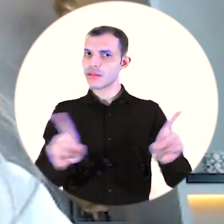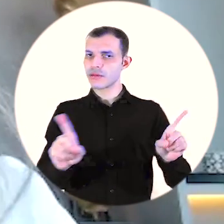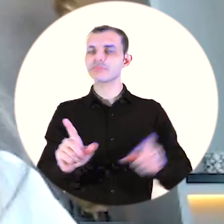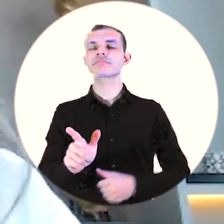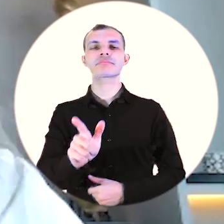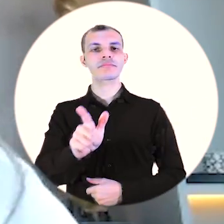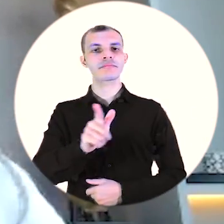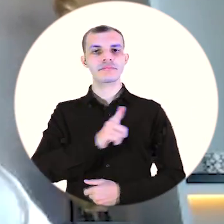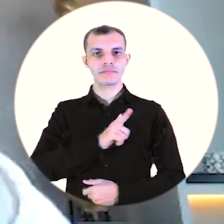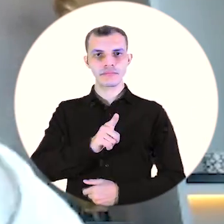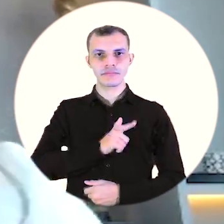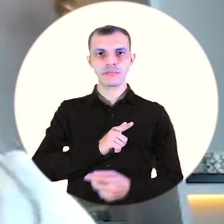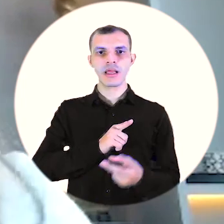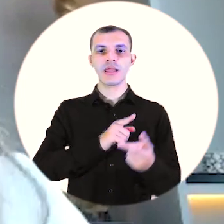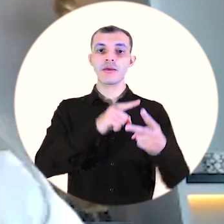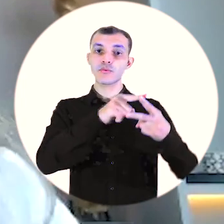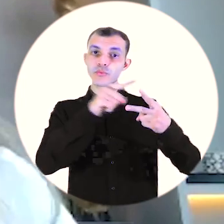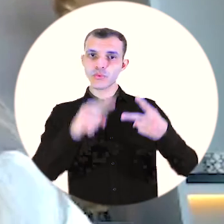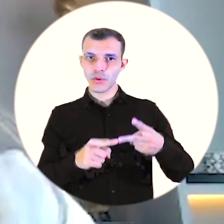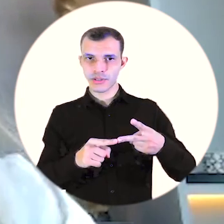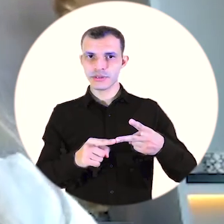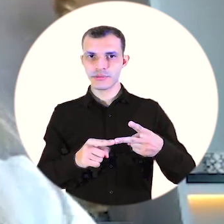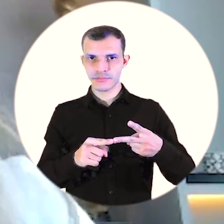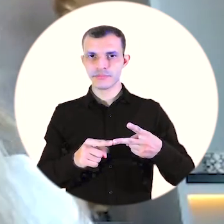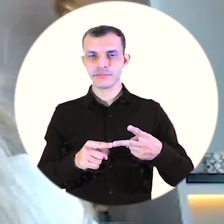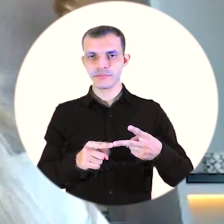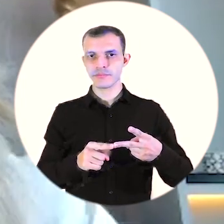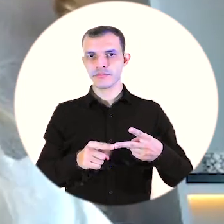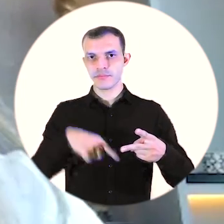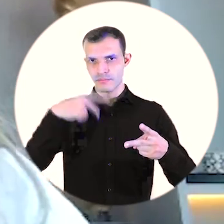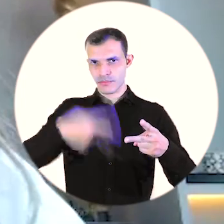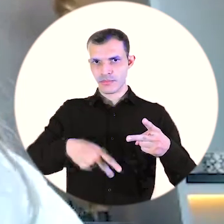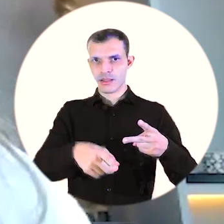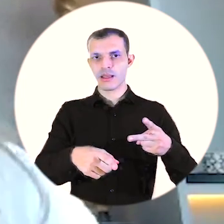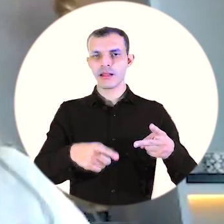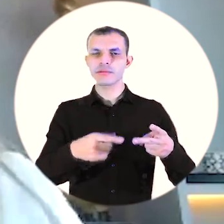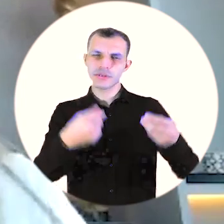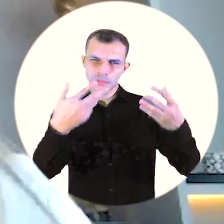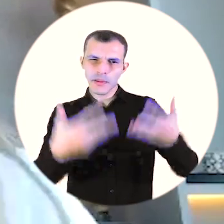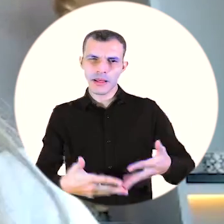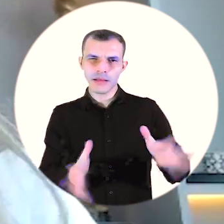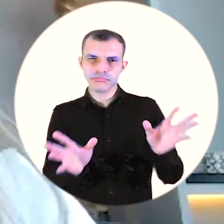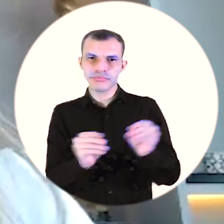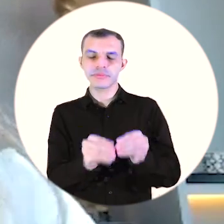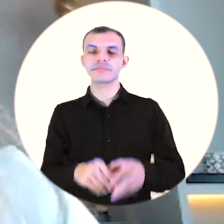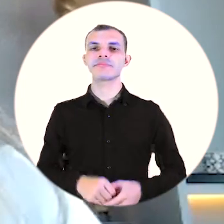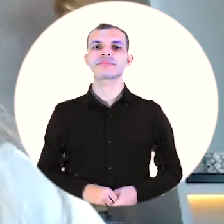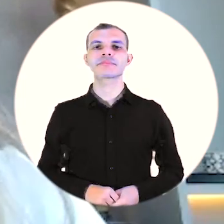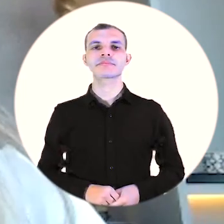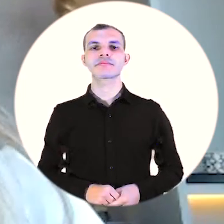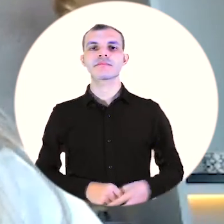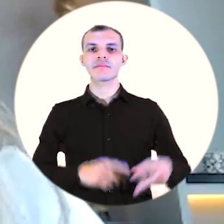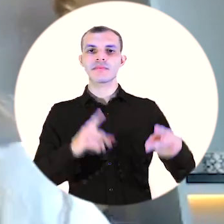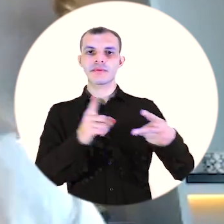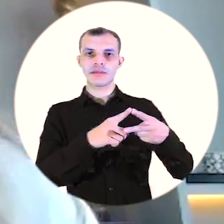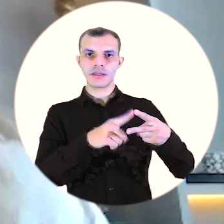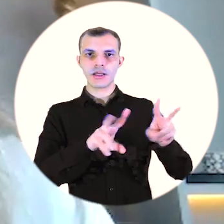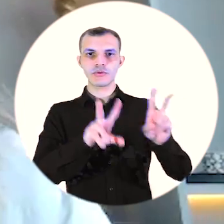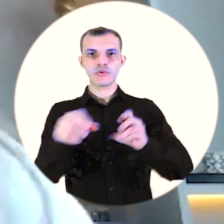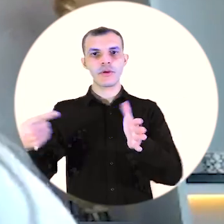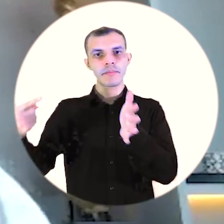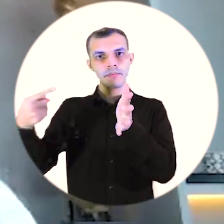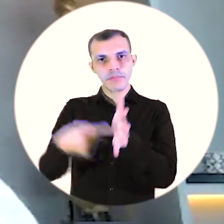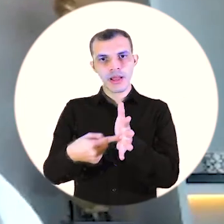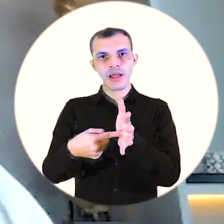O que entra, tem duas vertentes da corregedoria, né? Vamos dizer, de uma forma geral. No âmbito